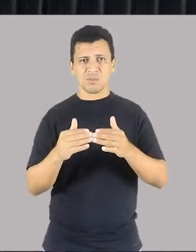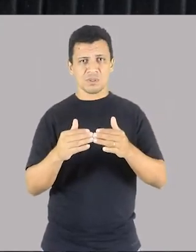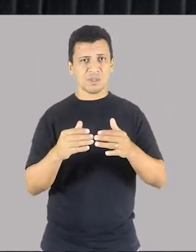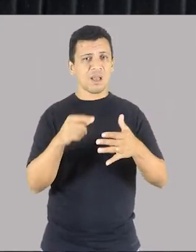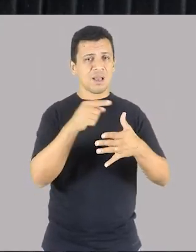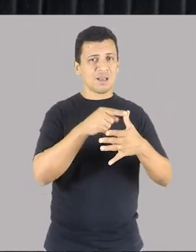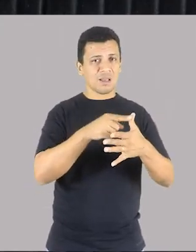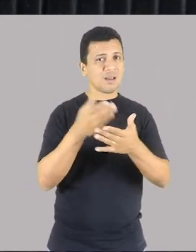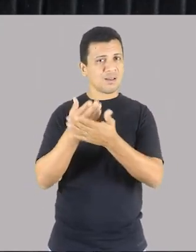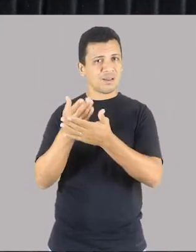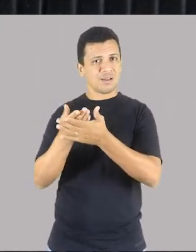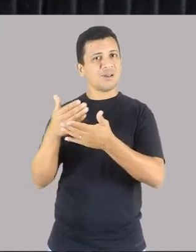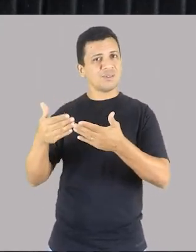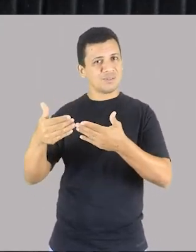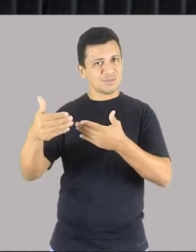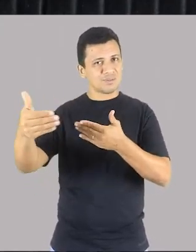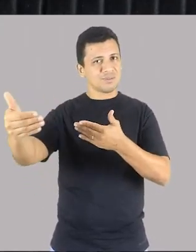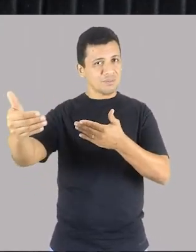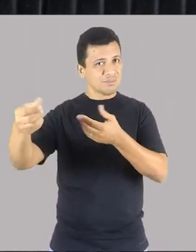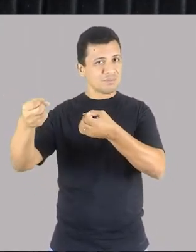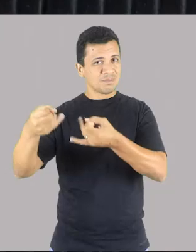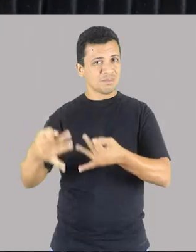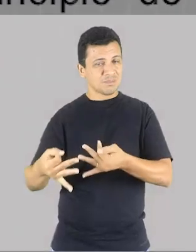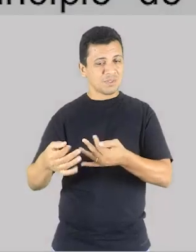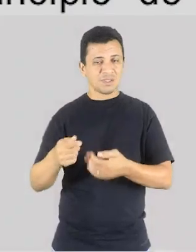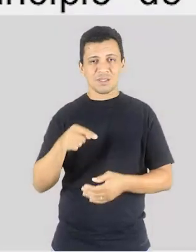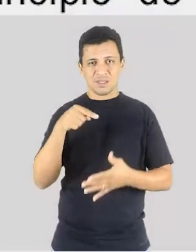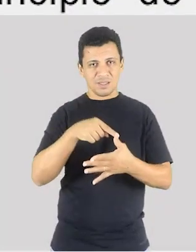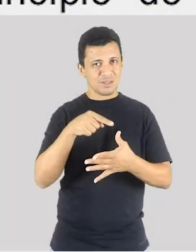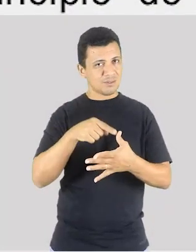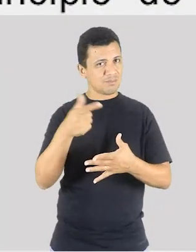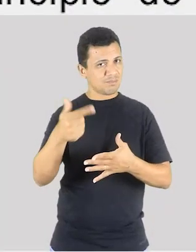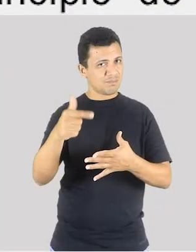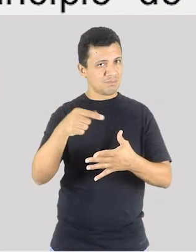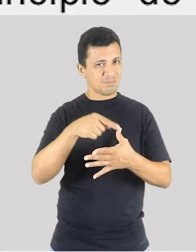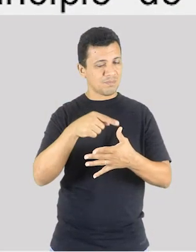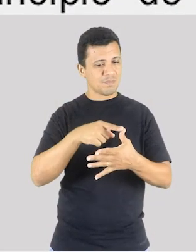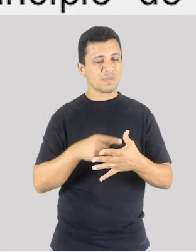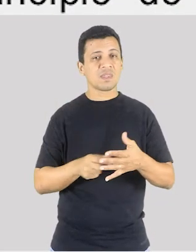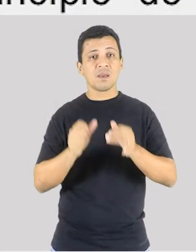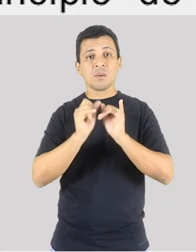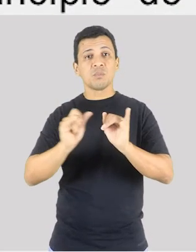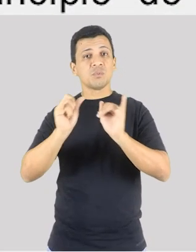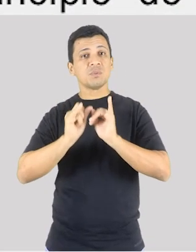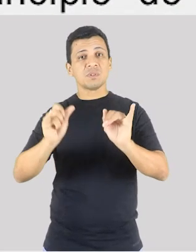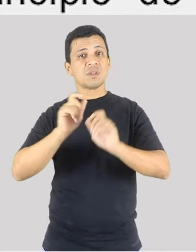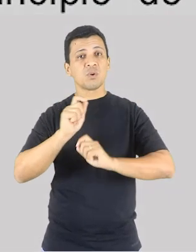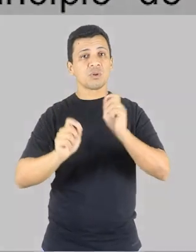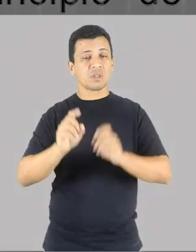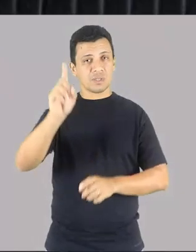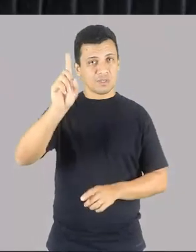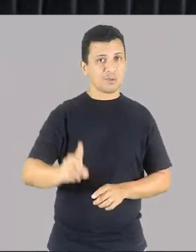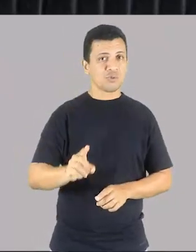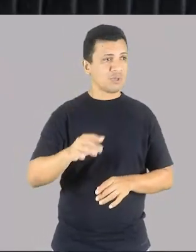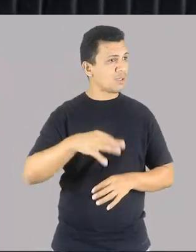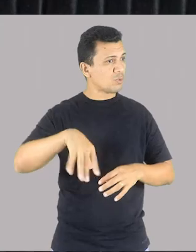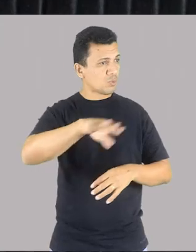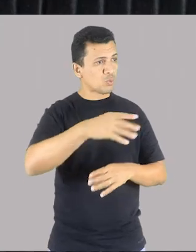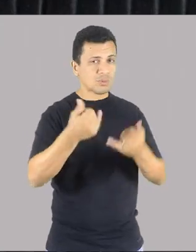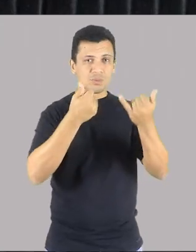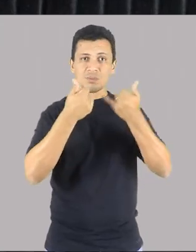período anterior faz alusão ao princípio do direito administrativo chamado de publicidade. Será que é a letra